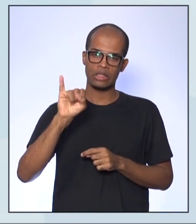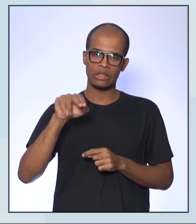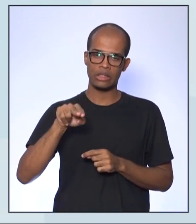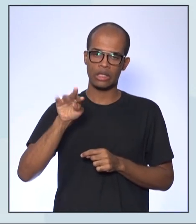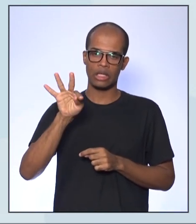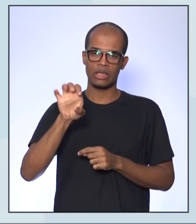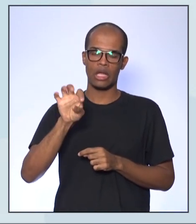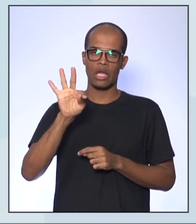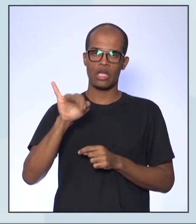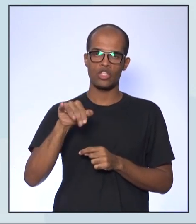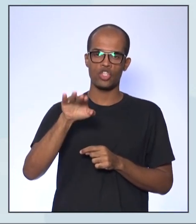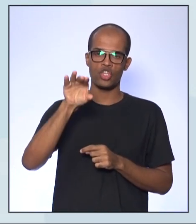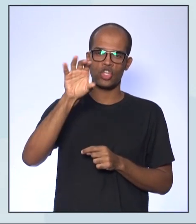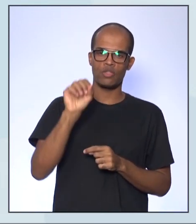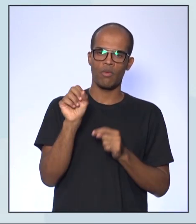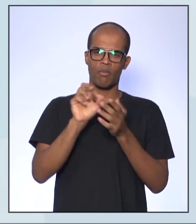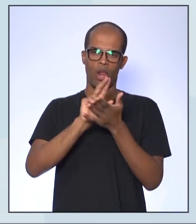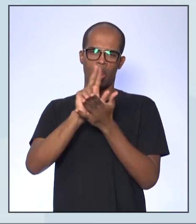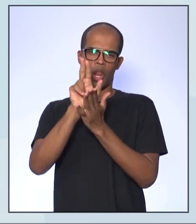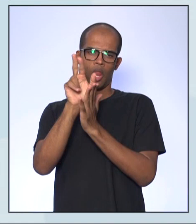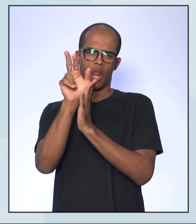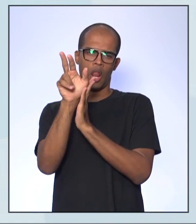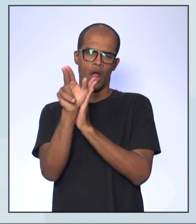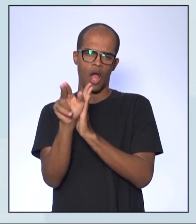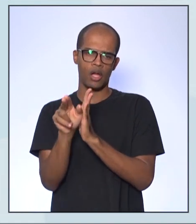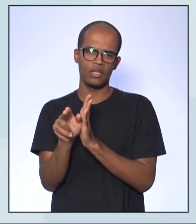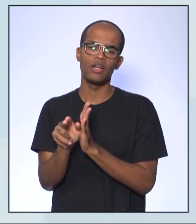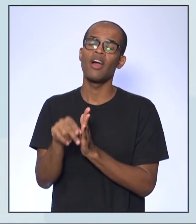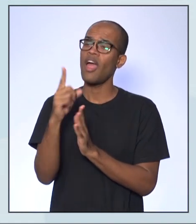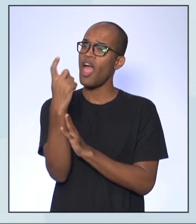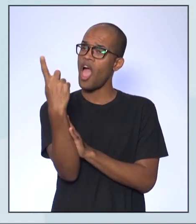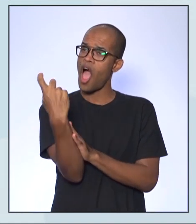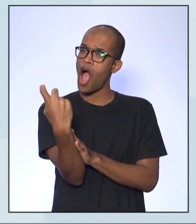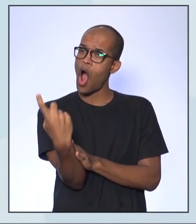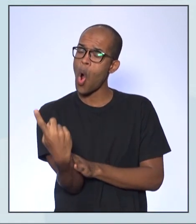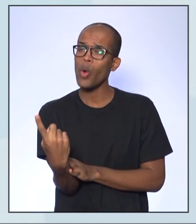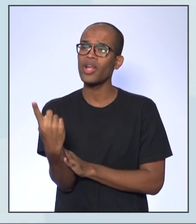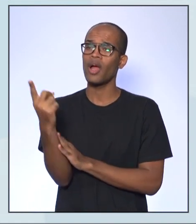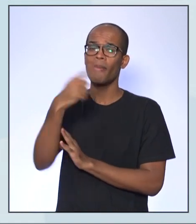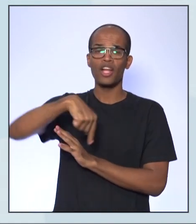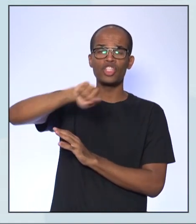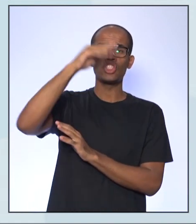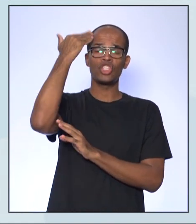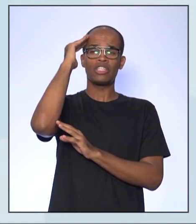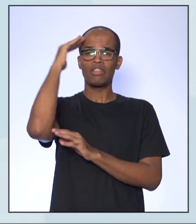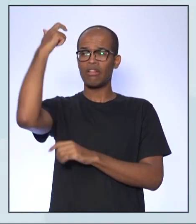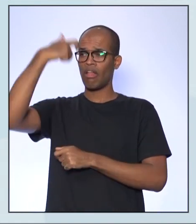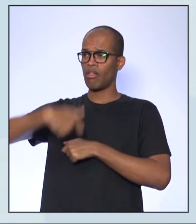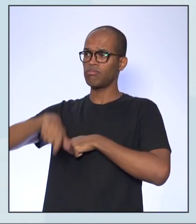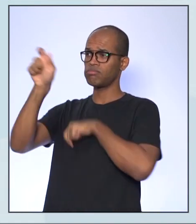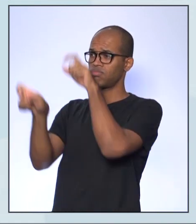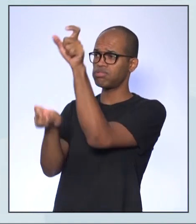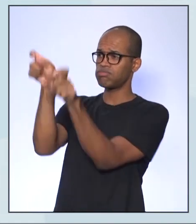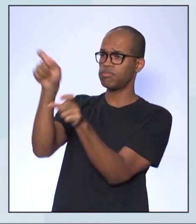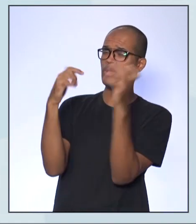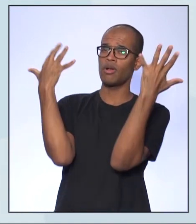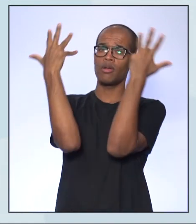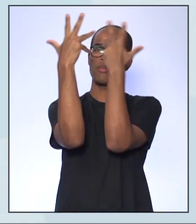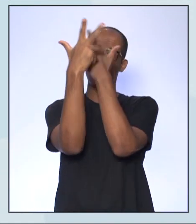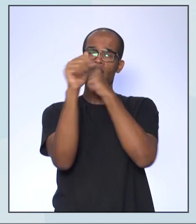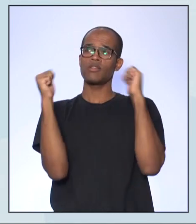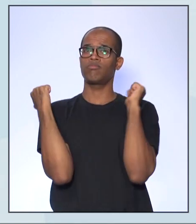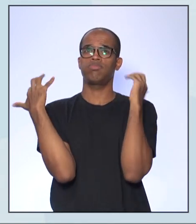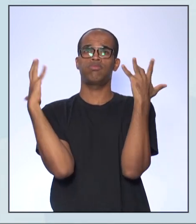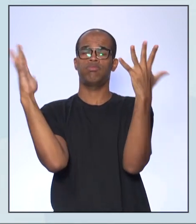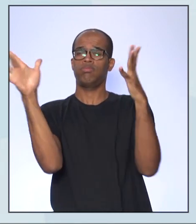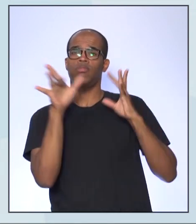polissintetismo dá múltiplas feições de riqueza? É a única capaz de traduzir as nossas belezas, de pôr-nos em relação com a nossa natureza